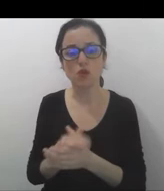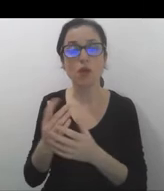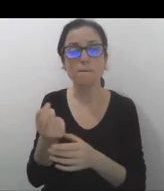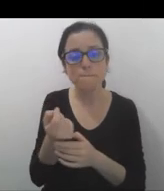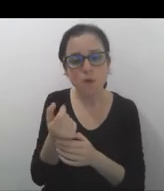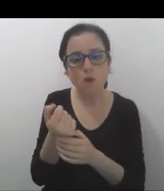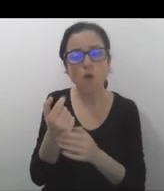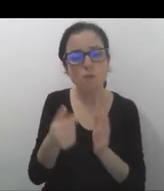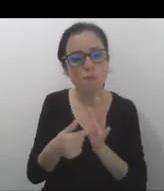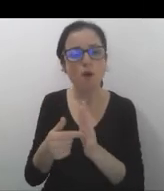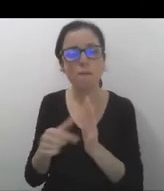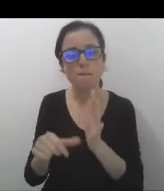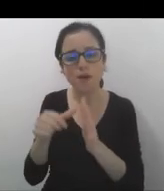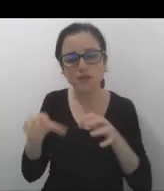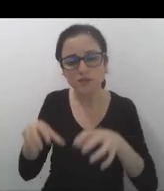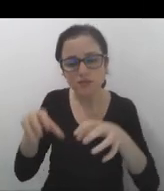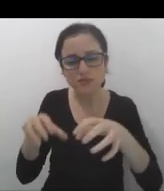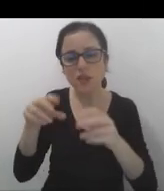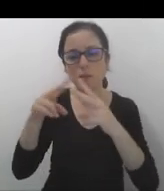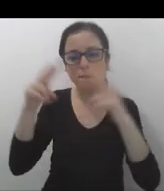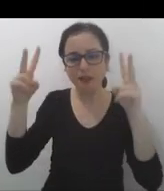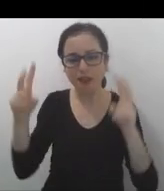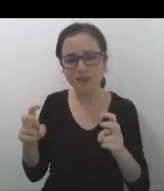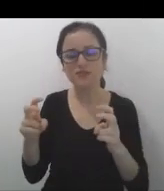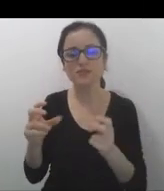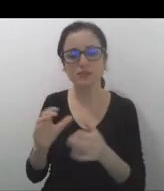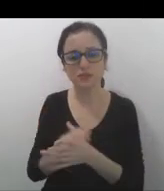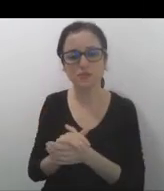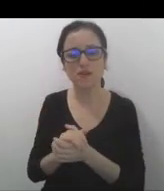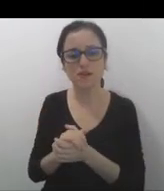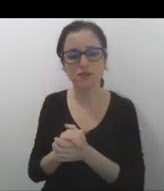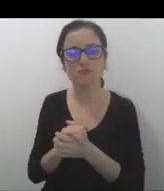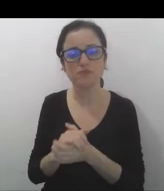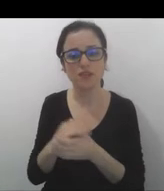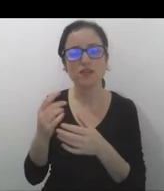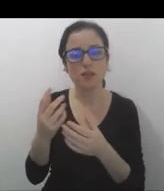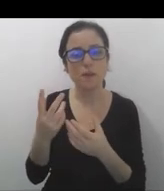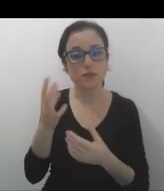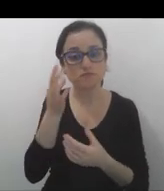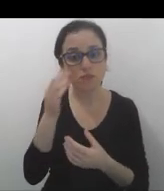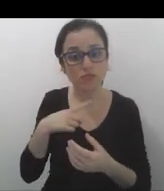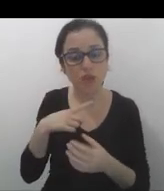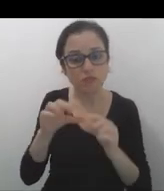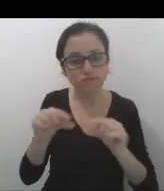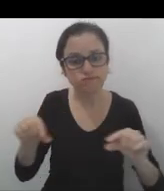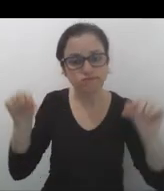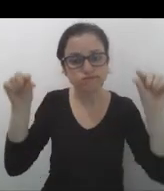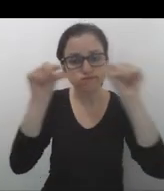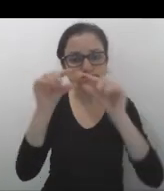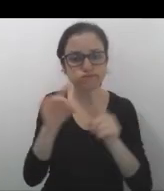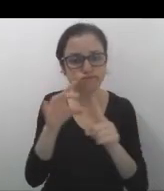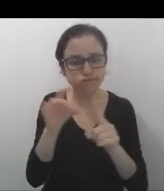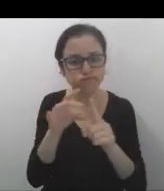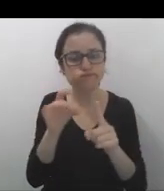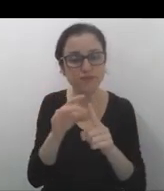né? E aqui um pouco para mostrar as primeiras instalações do MASP, em que estão presentes